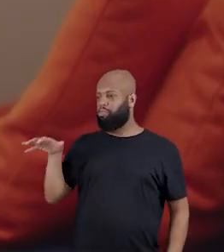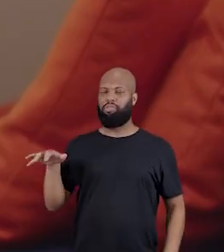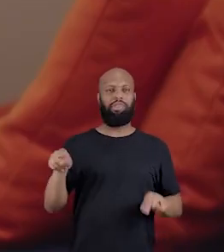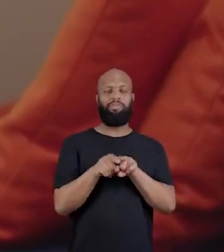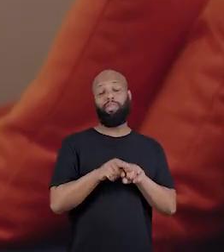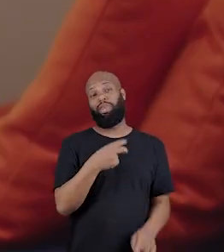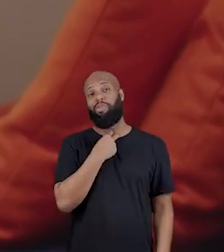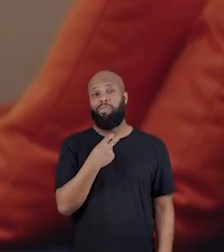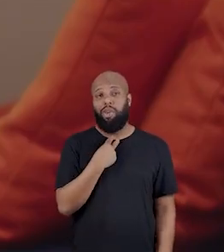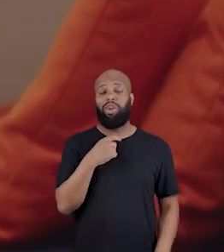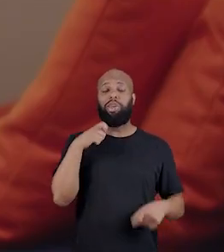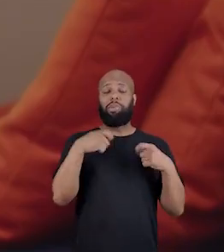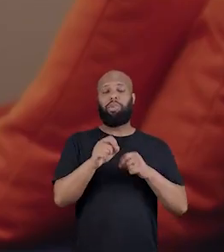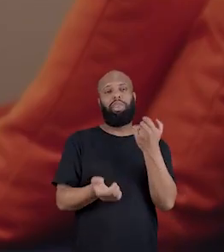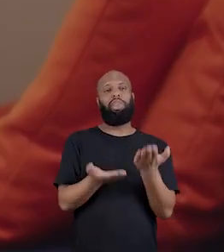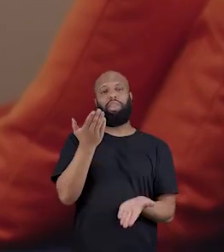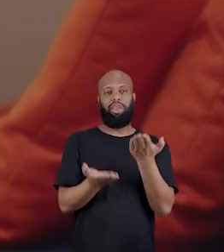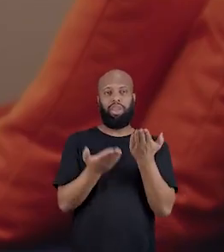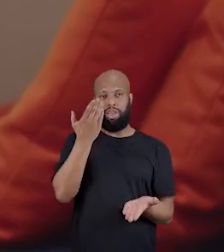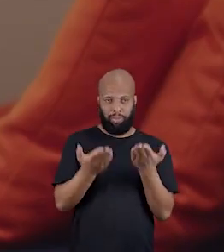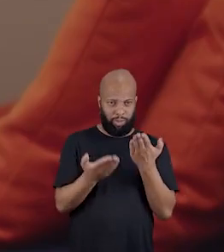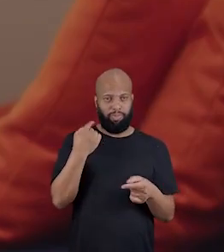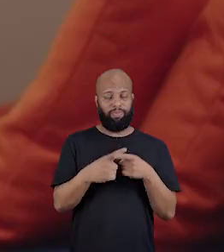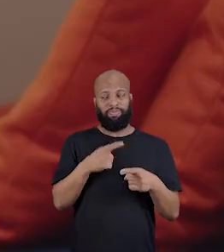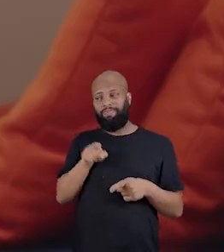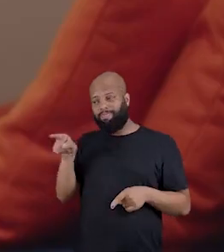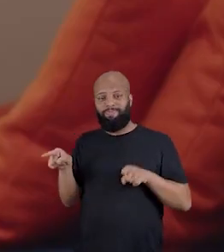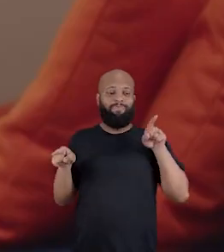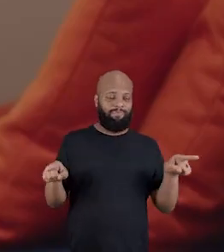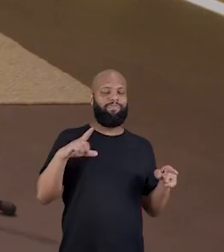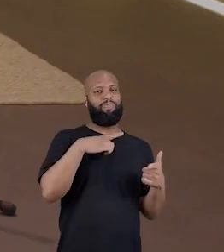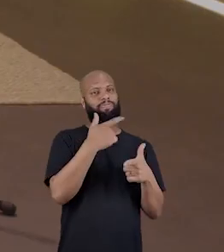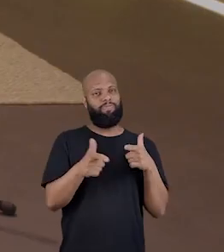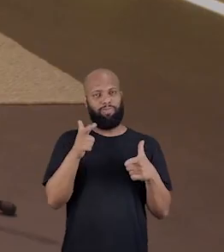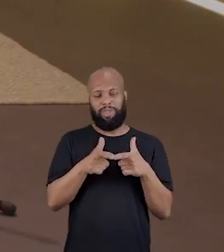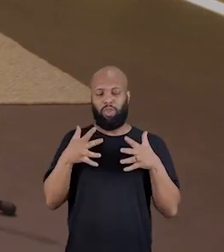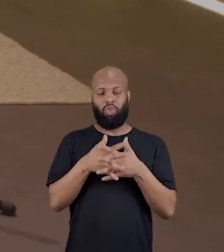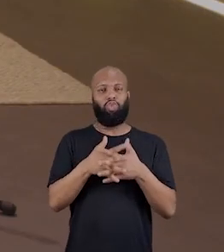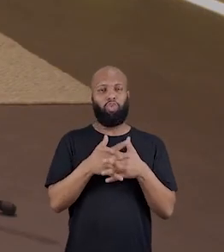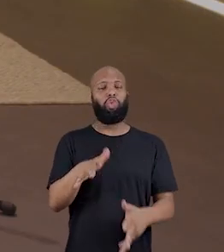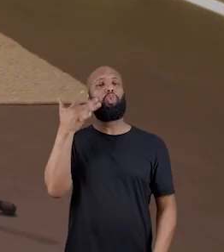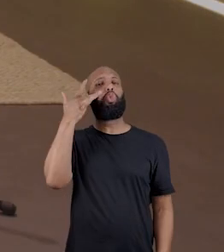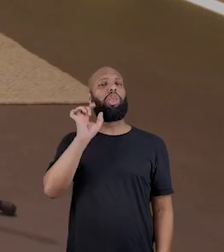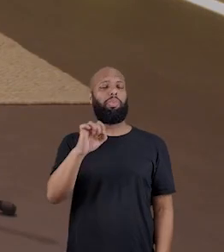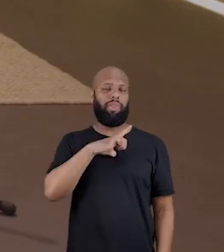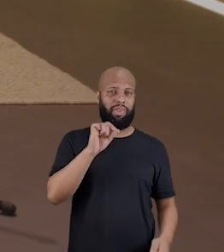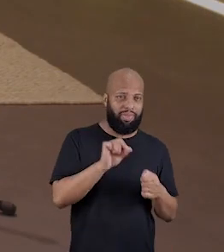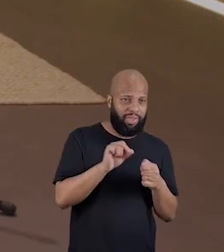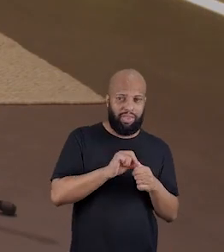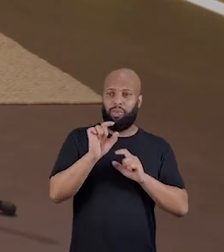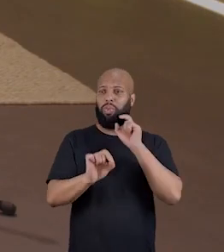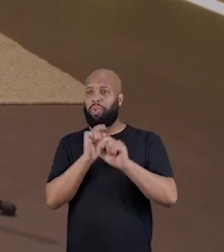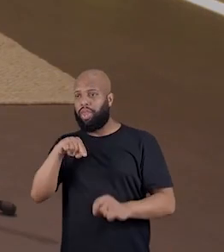de completa liberdade aqui de nenhum direcional, porque isso também gera caos, isso gera confusão. Você não sabe o que você tem para fazer,